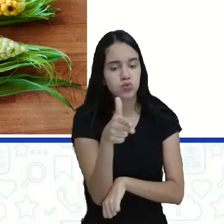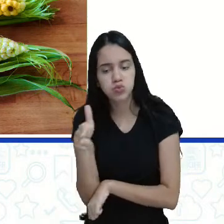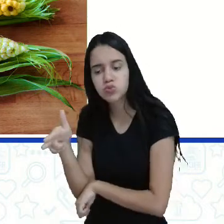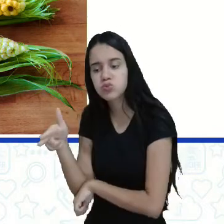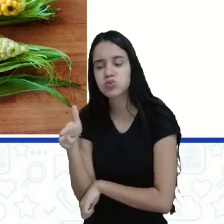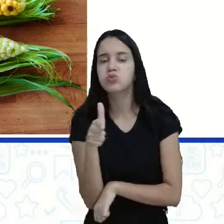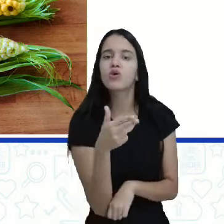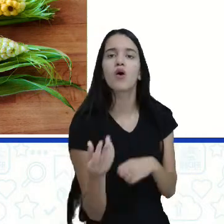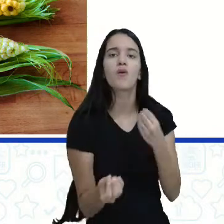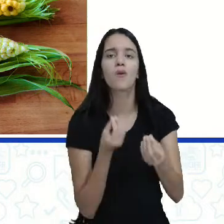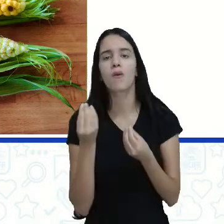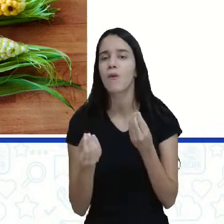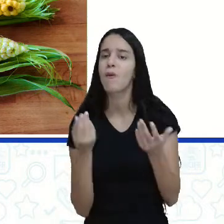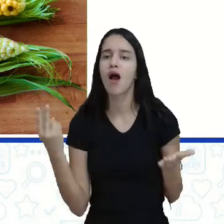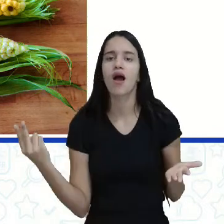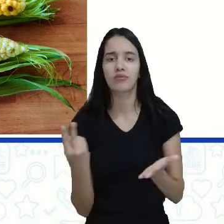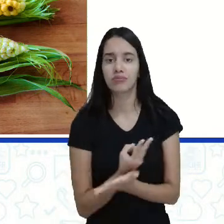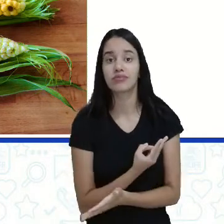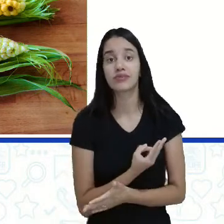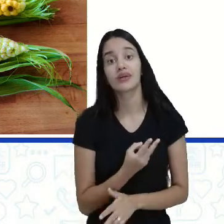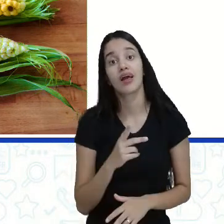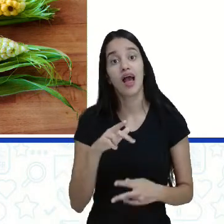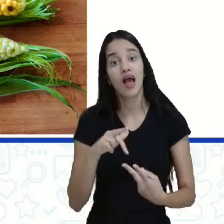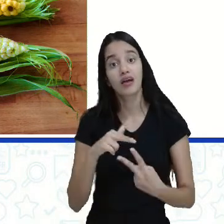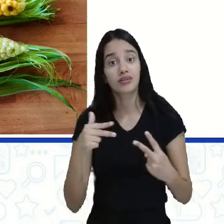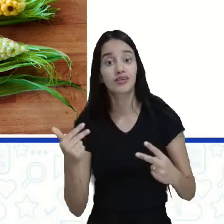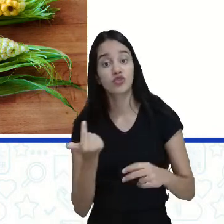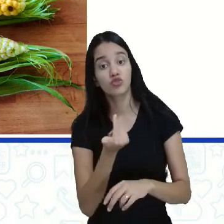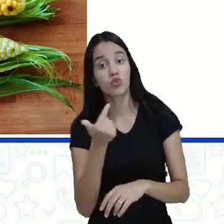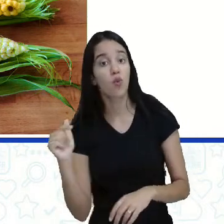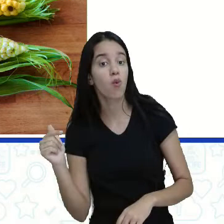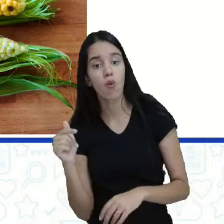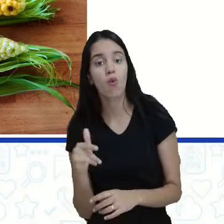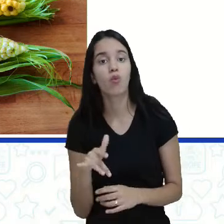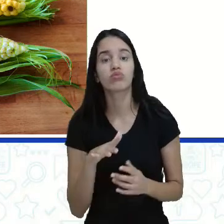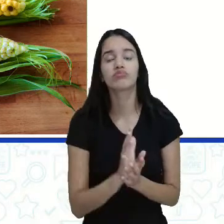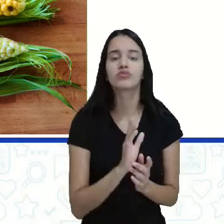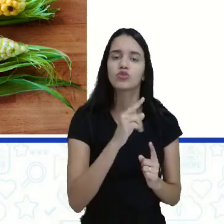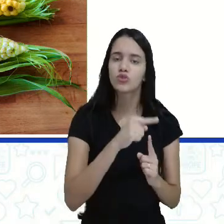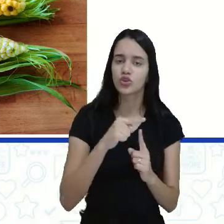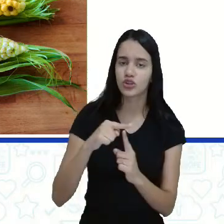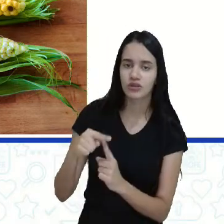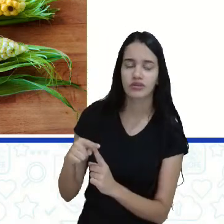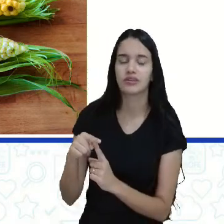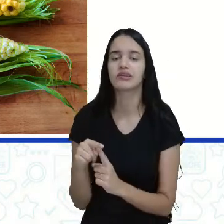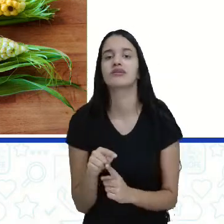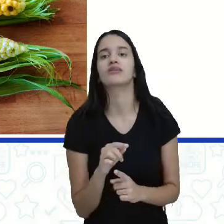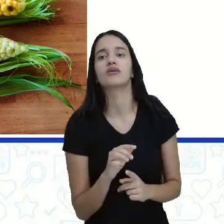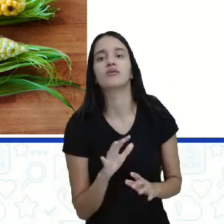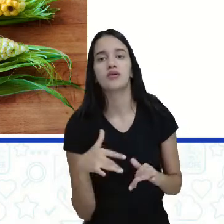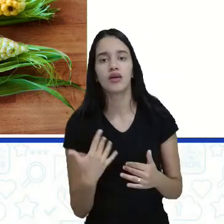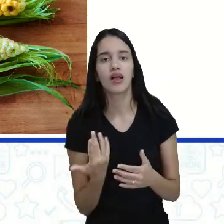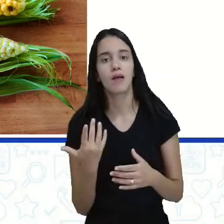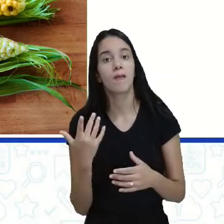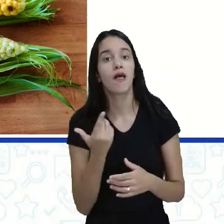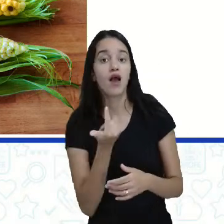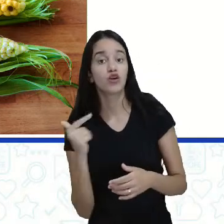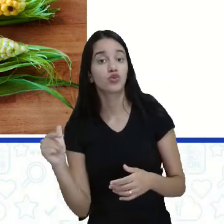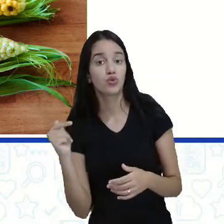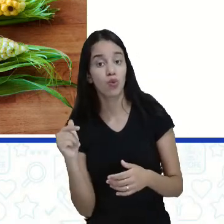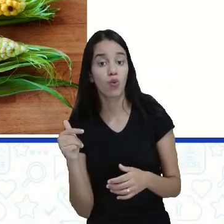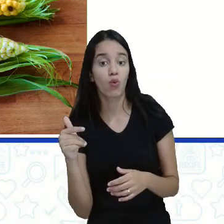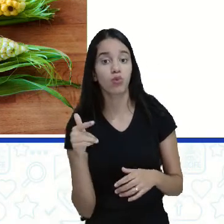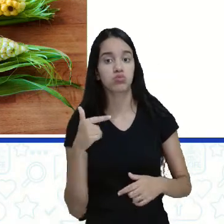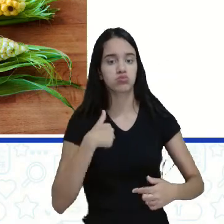é que acontece esses transgênicos? Então, genes de uma espécie são inseridos em outra, né? No DNA de